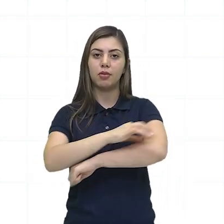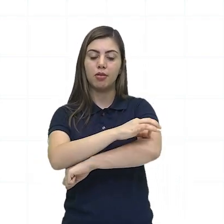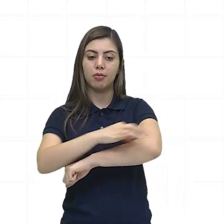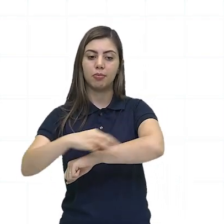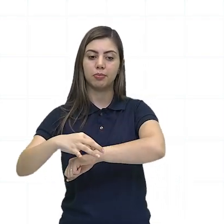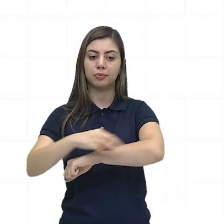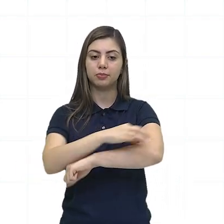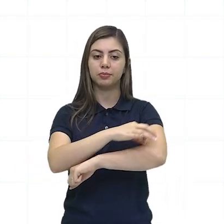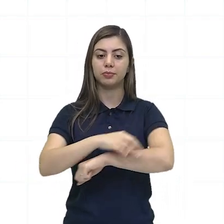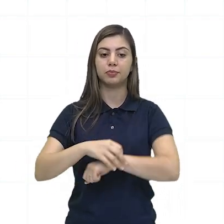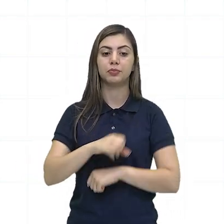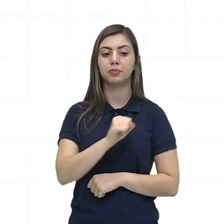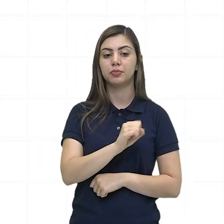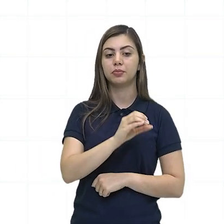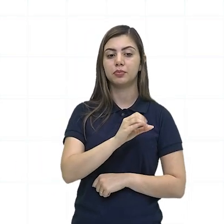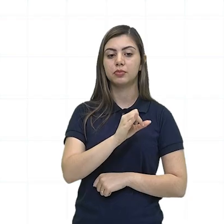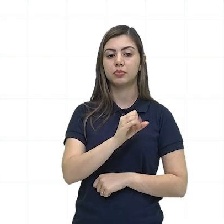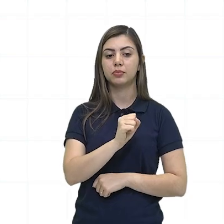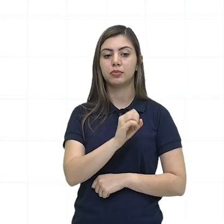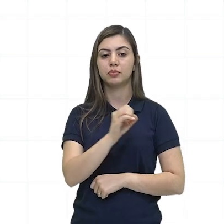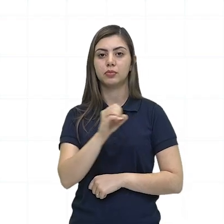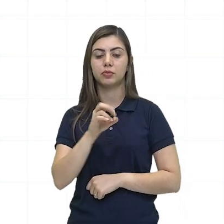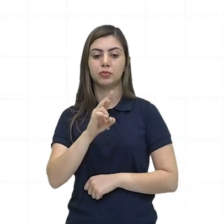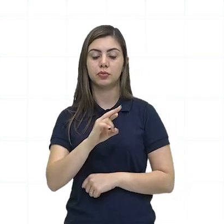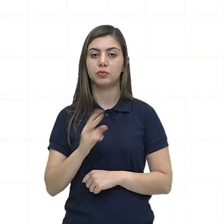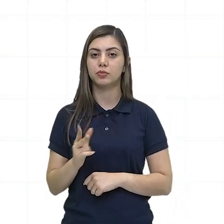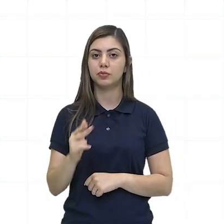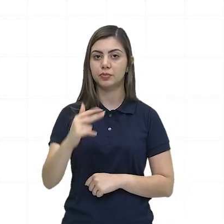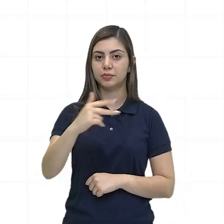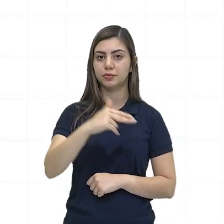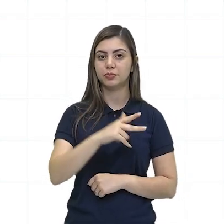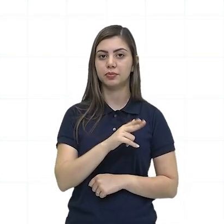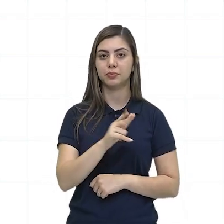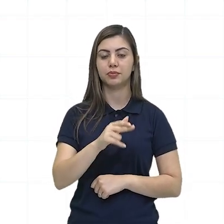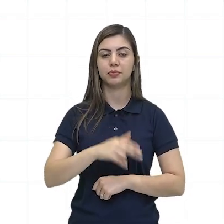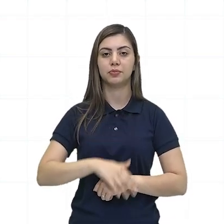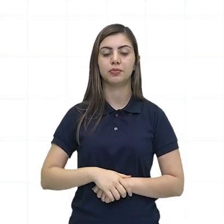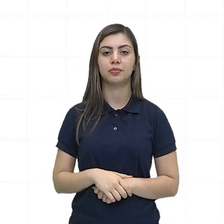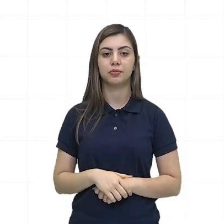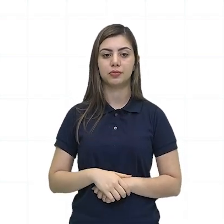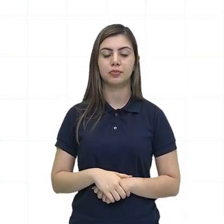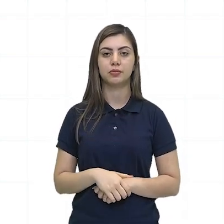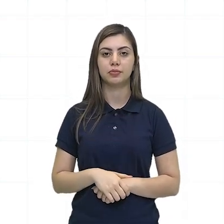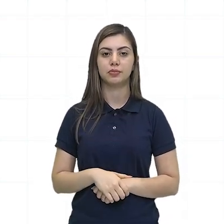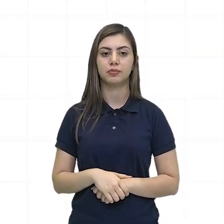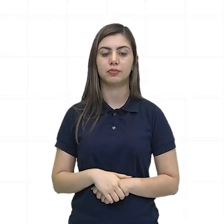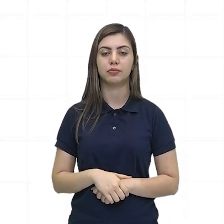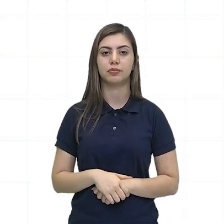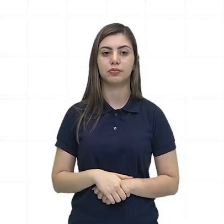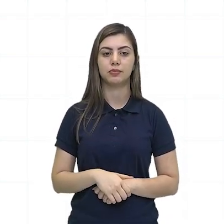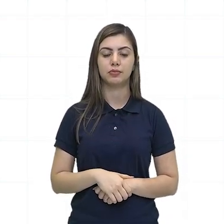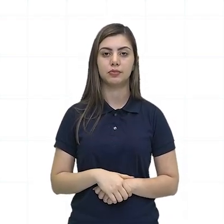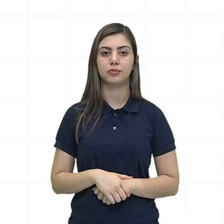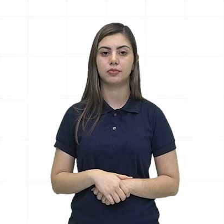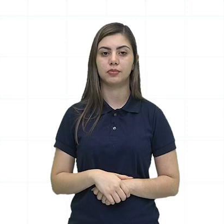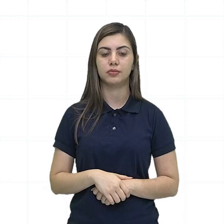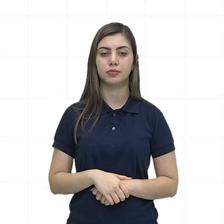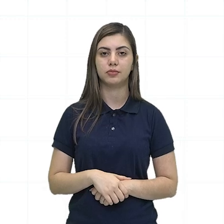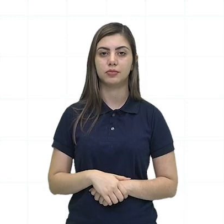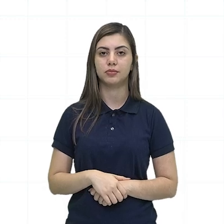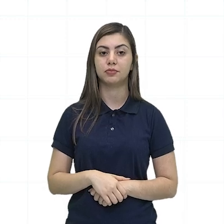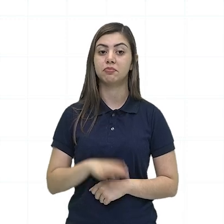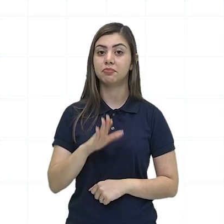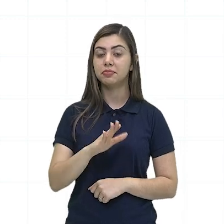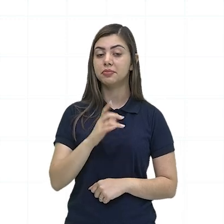que é régua. E scissor, scissor, tesoura, ok? E aí nós temos